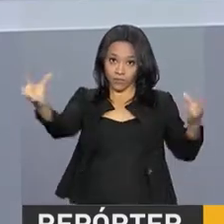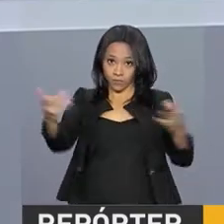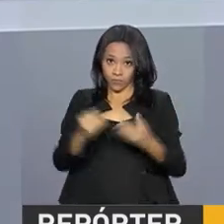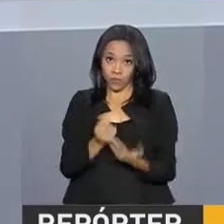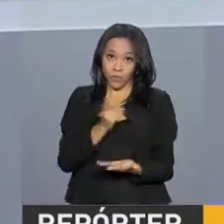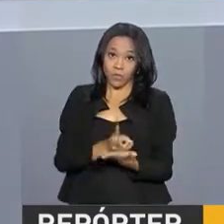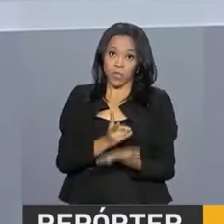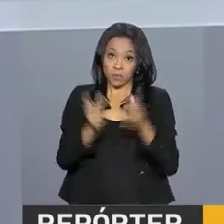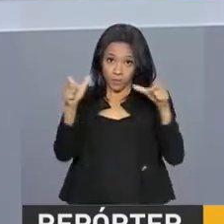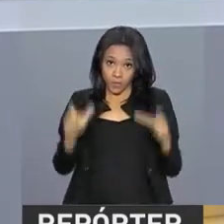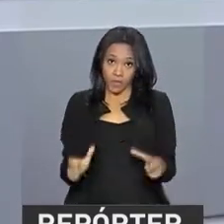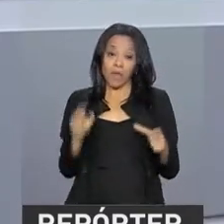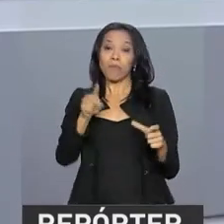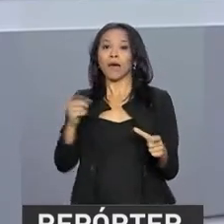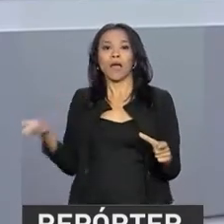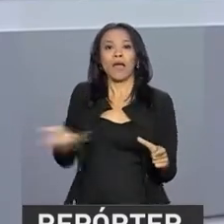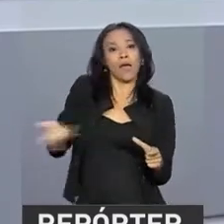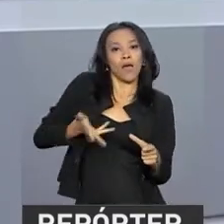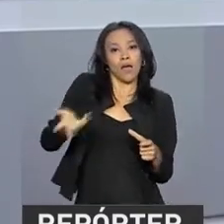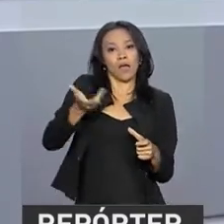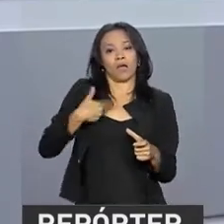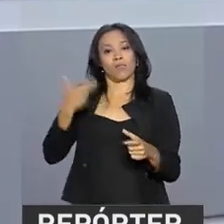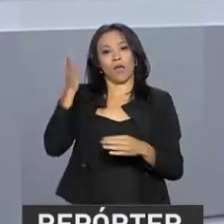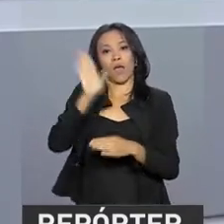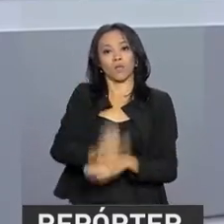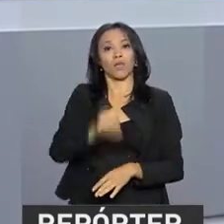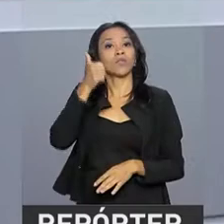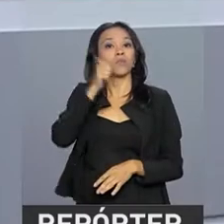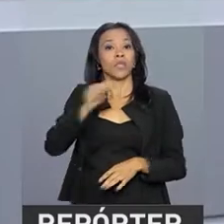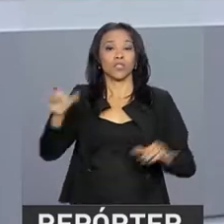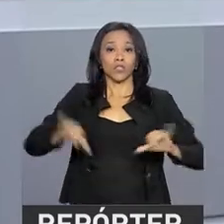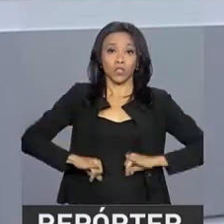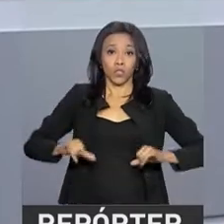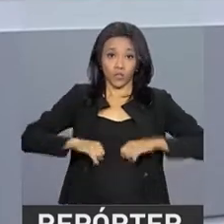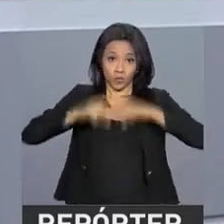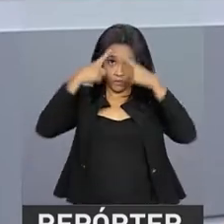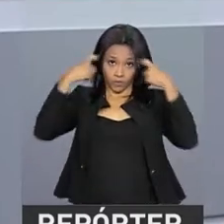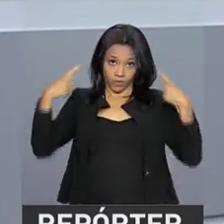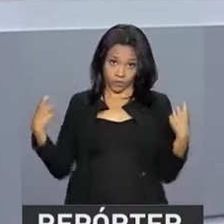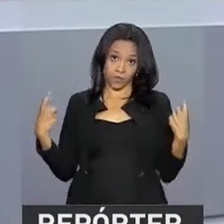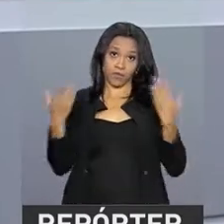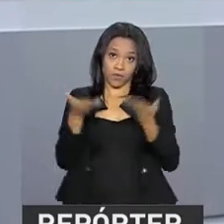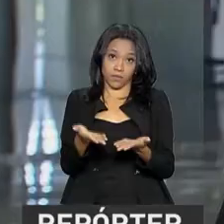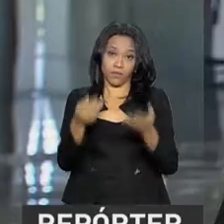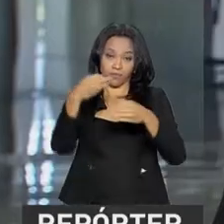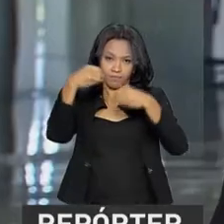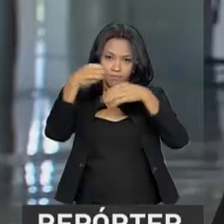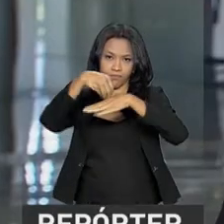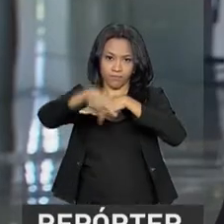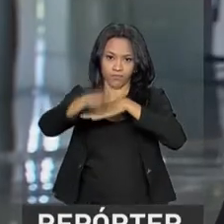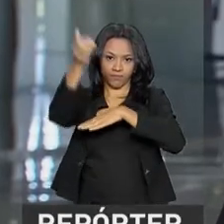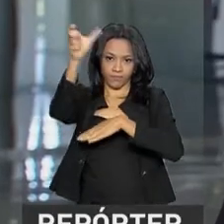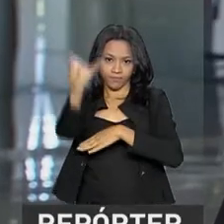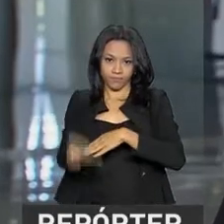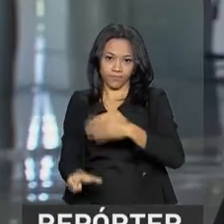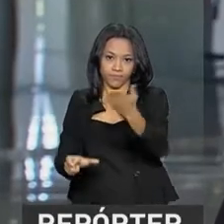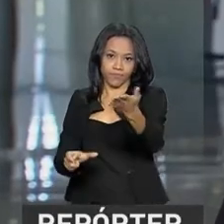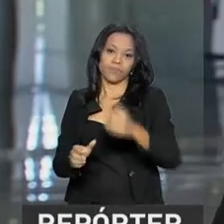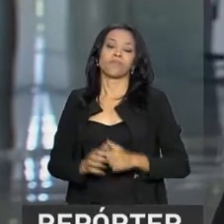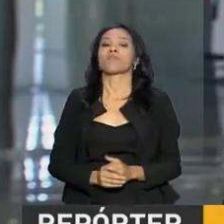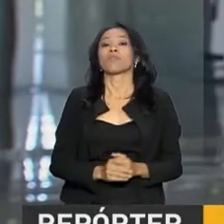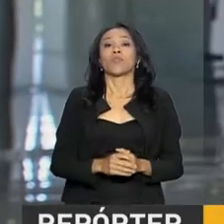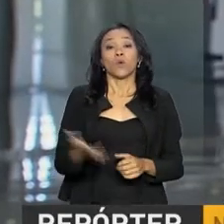denúncias sobre violência contra a mulher o repórter nem pereira tem outras informações o disque 100